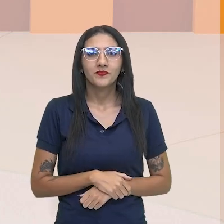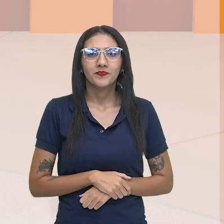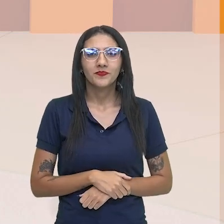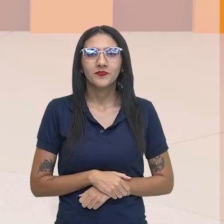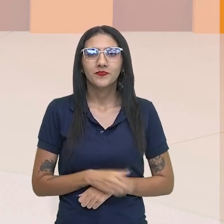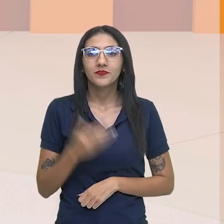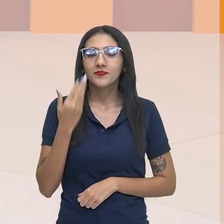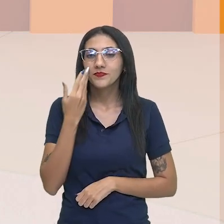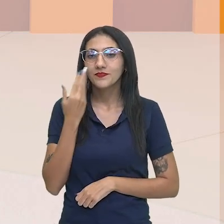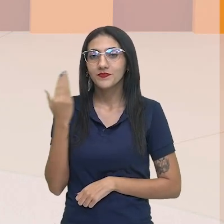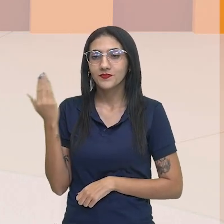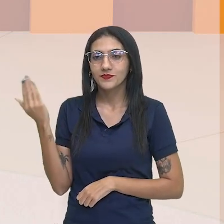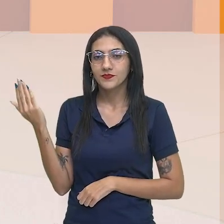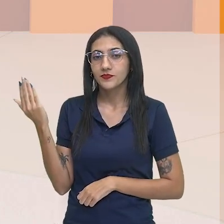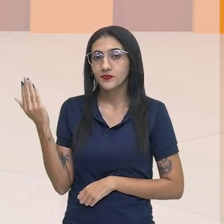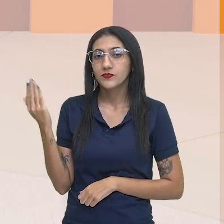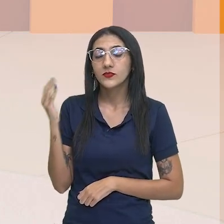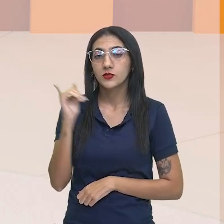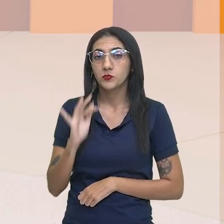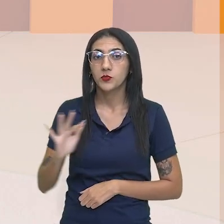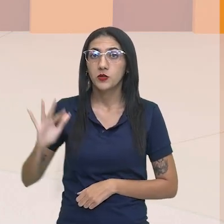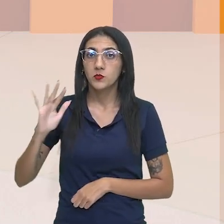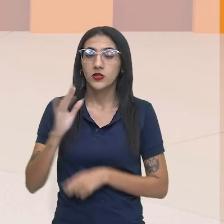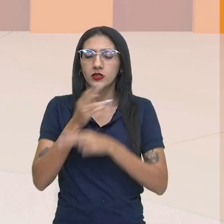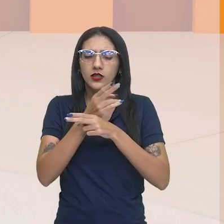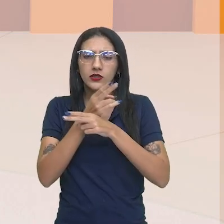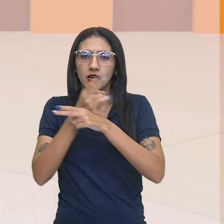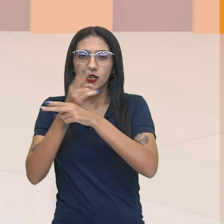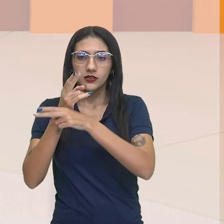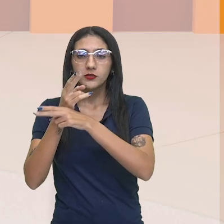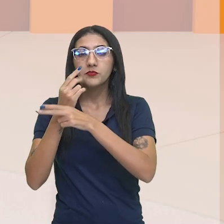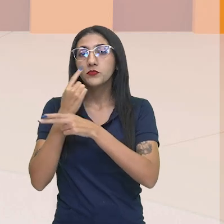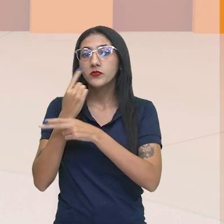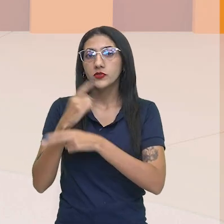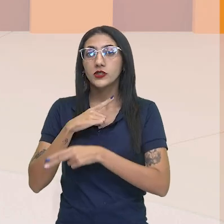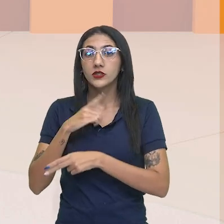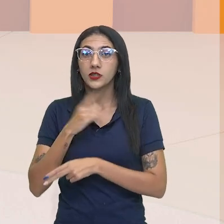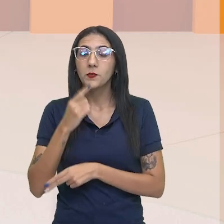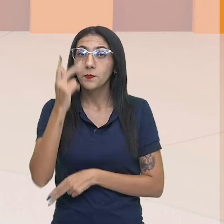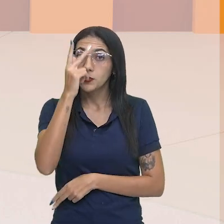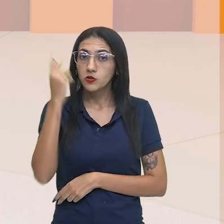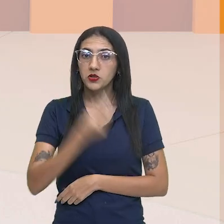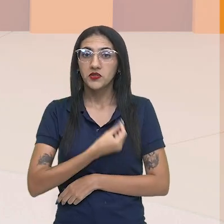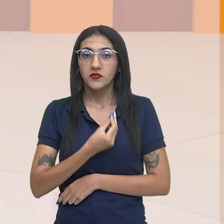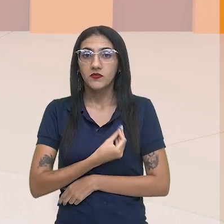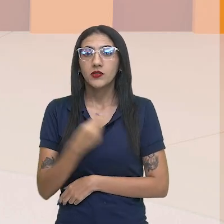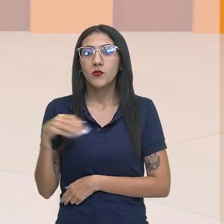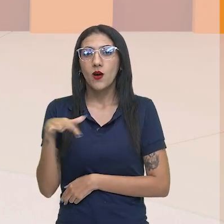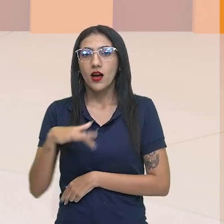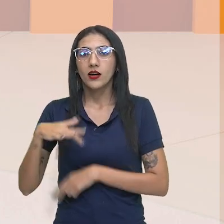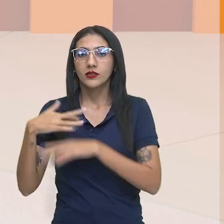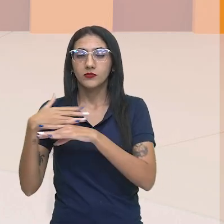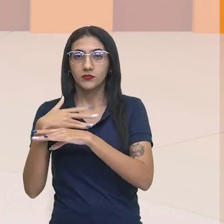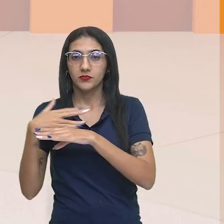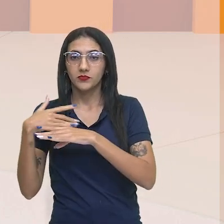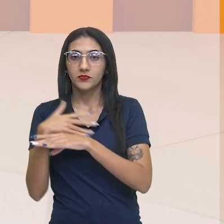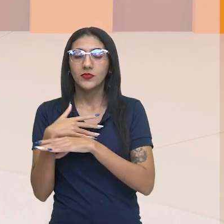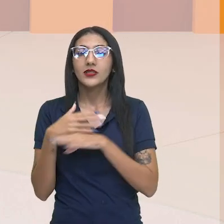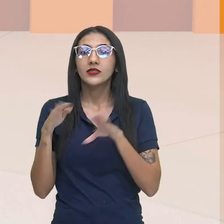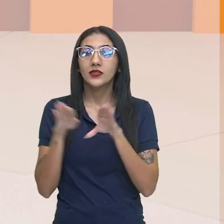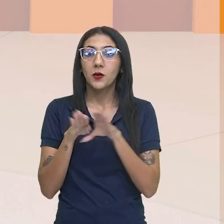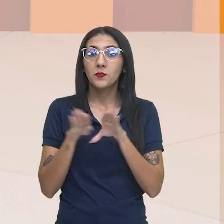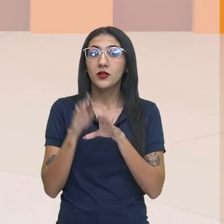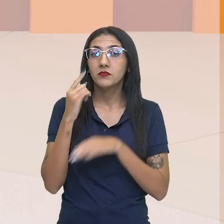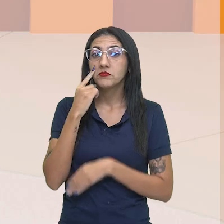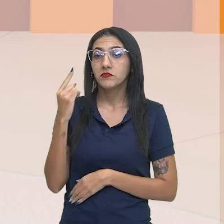imagem de satélite, a gente consegue ver claramente que existem pessoas vivendo tanto nessas áreas mais urbanizadas, mas também tem gente